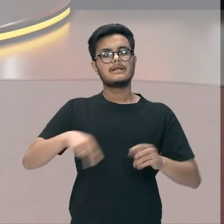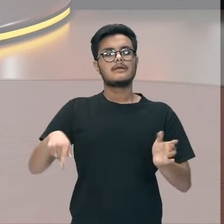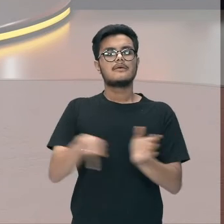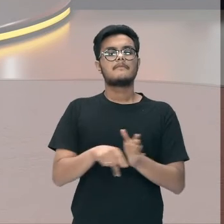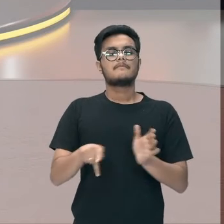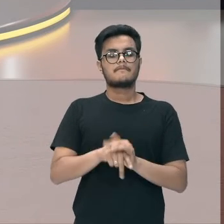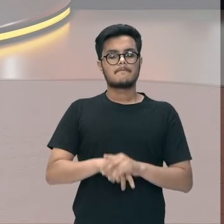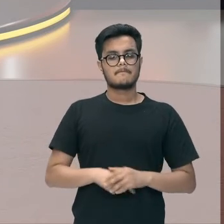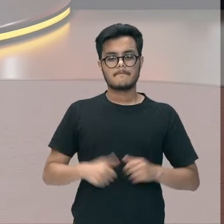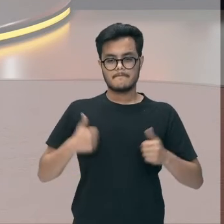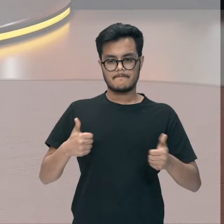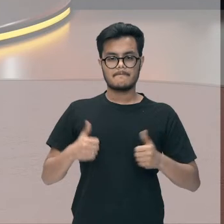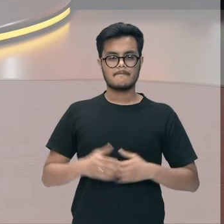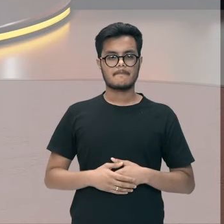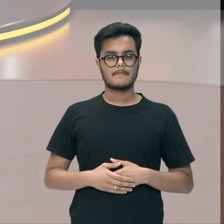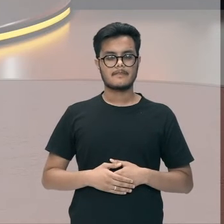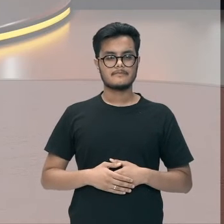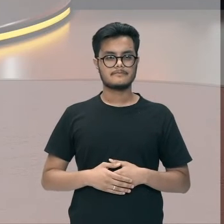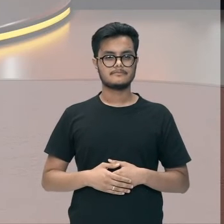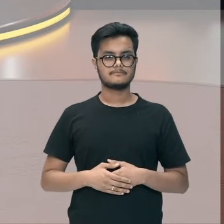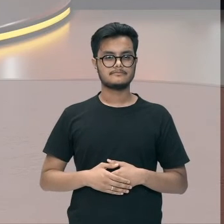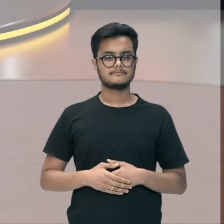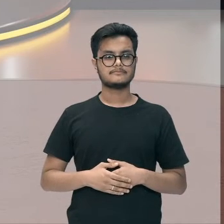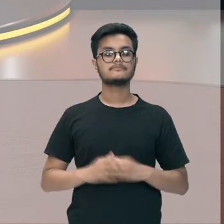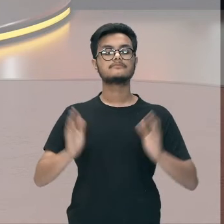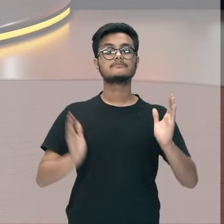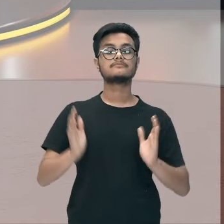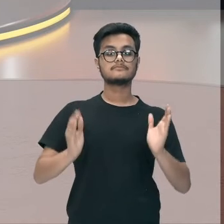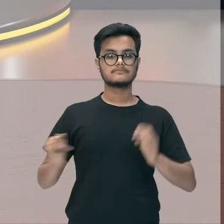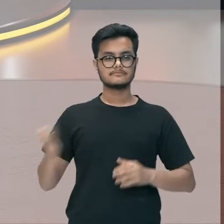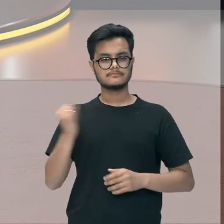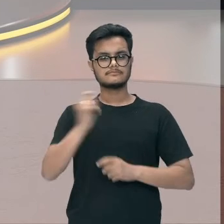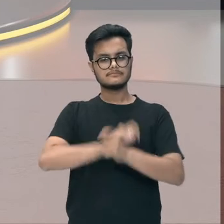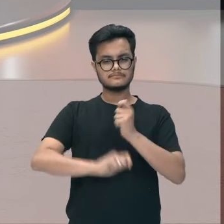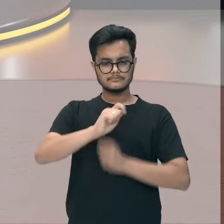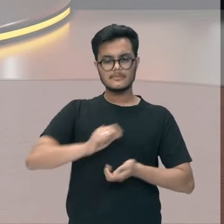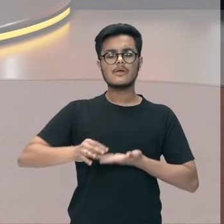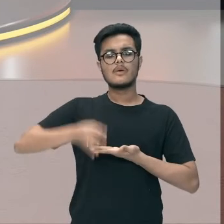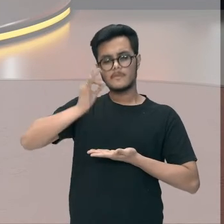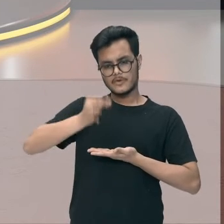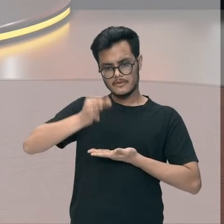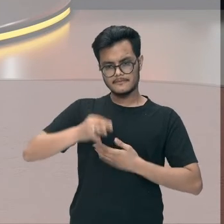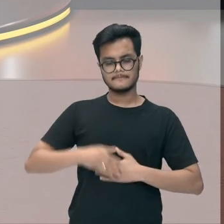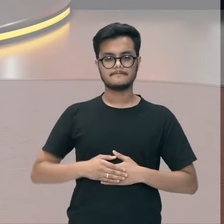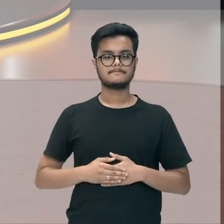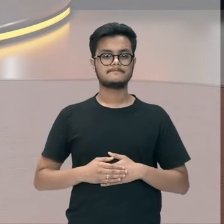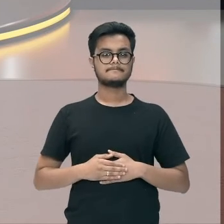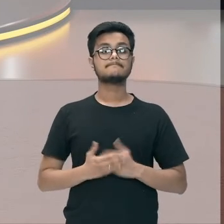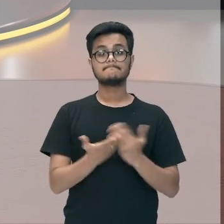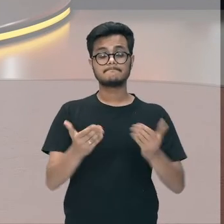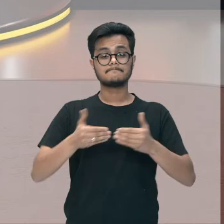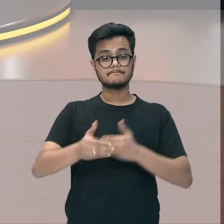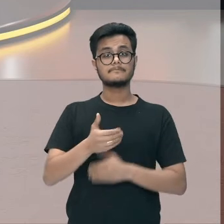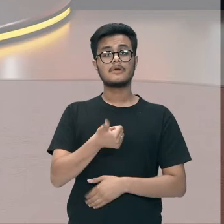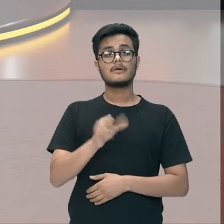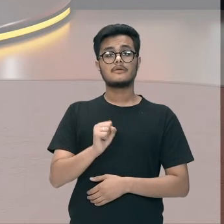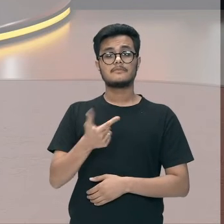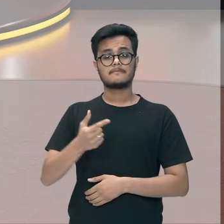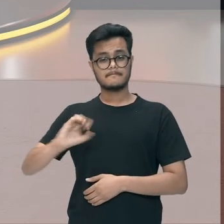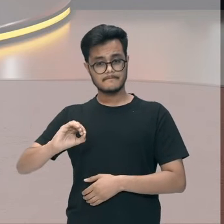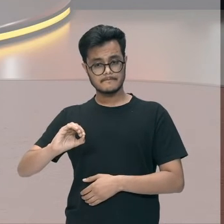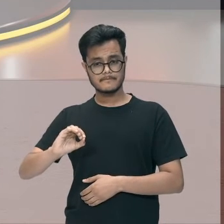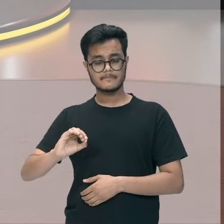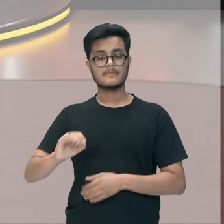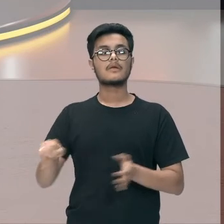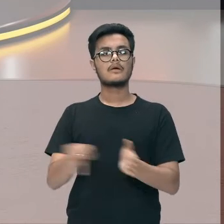nossa agricultura. O grande destaque desse período é a economia cafeeira. E, a partir de 1820, o café